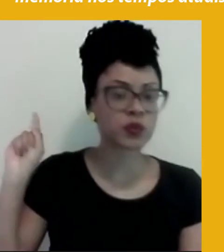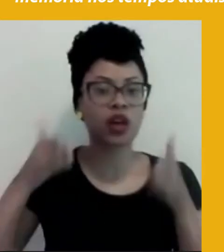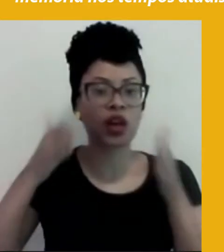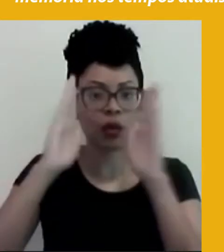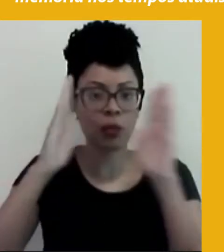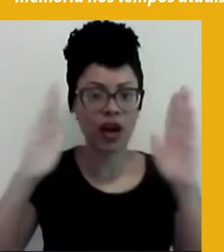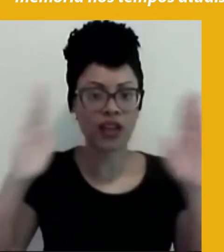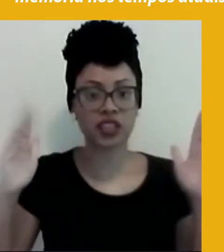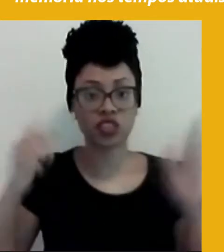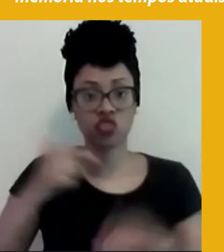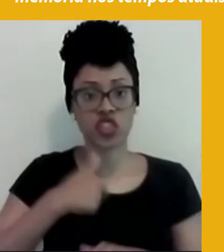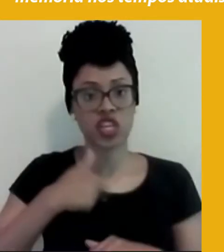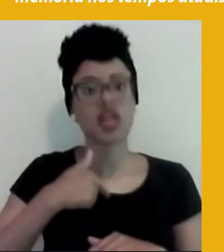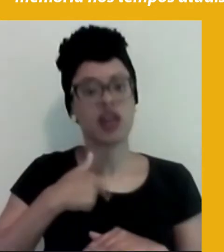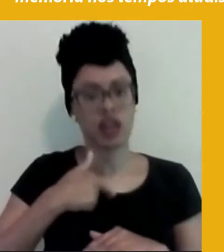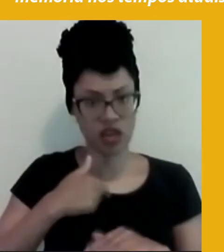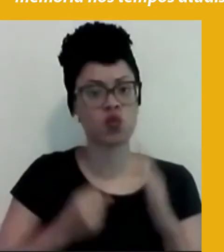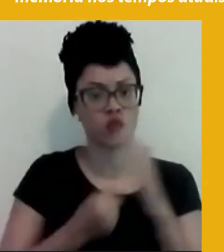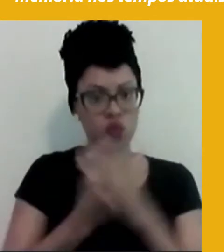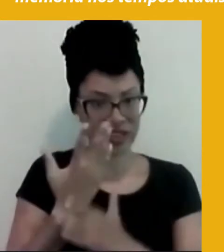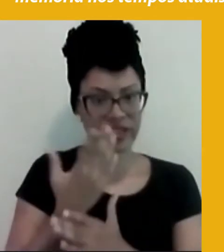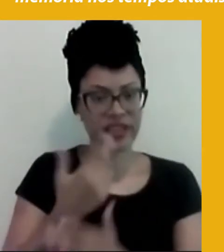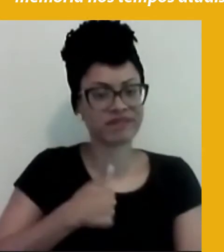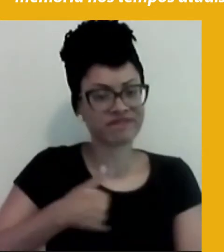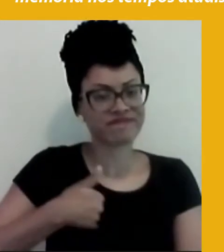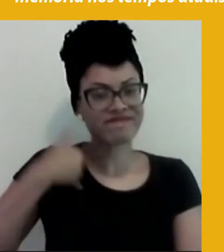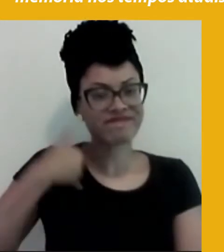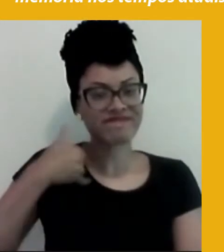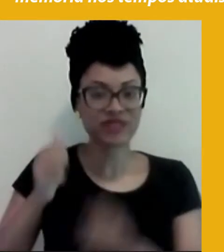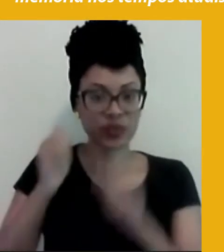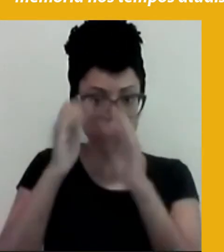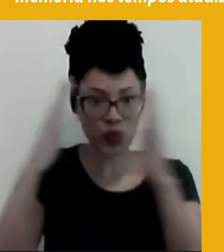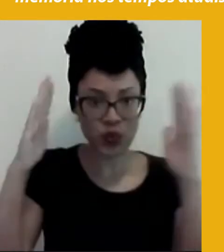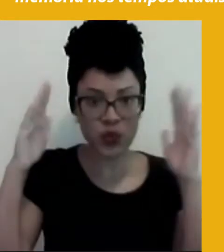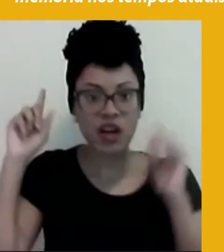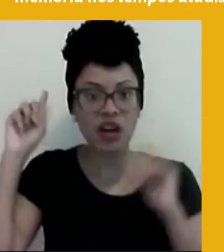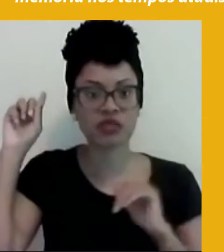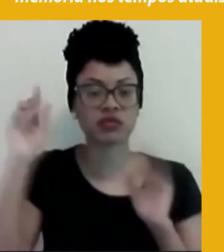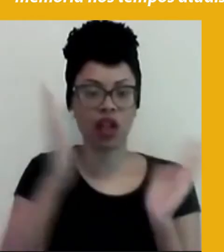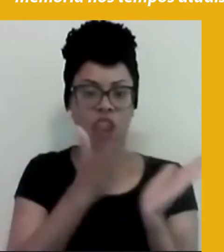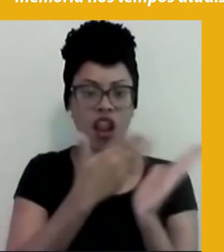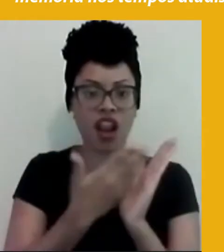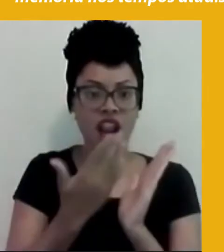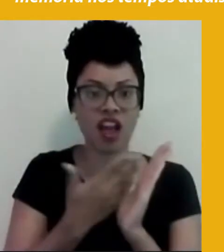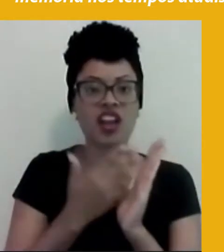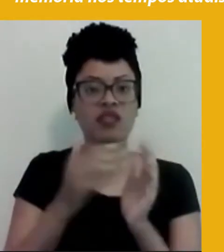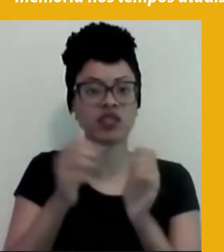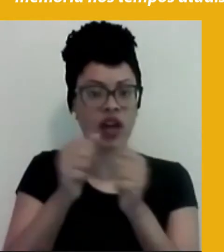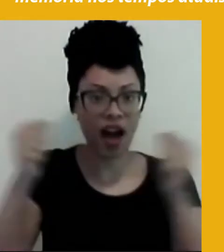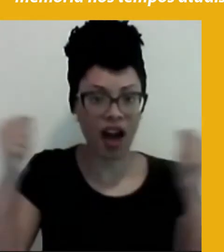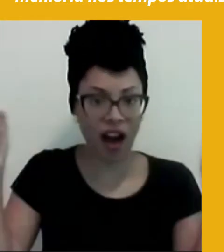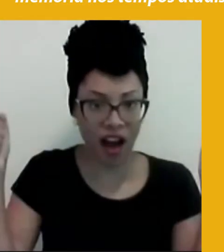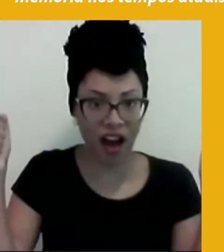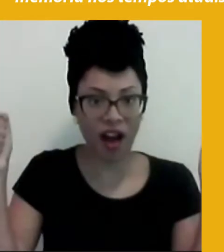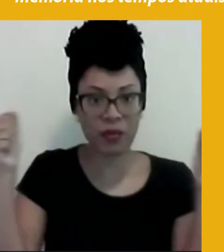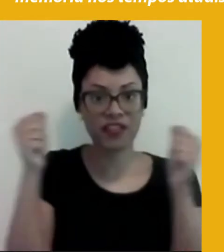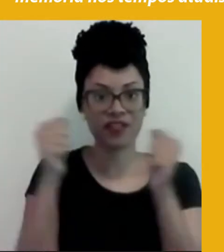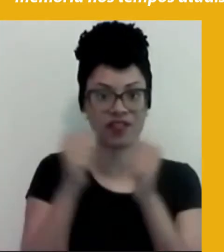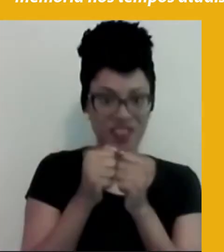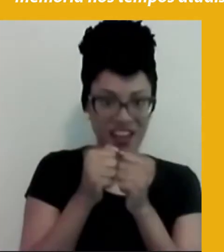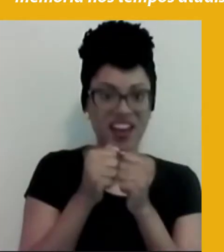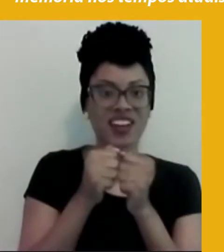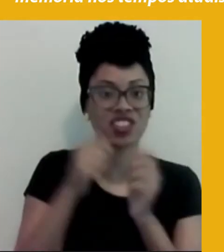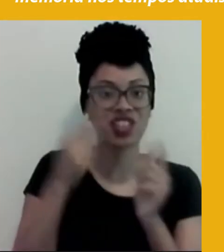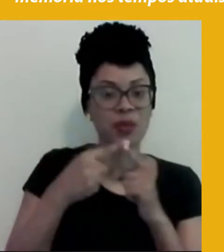fiz, essa estante, tenho o maior orgulho, porque ela abre e fecha. Onde eu moro tem muita maresia, então eu posso fechar e proteger